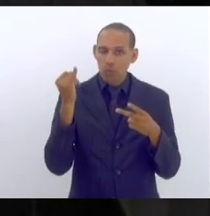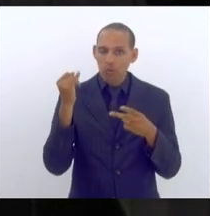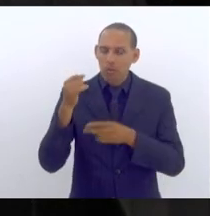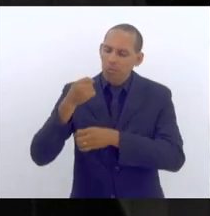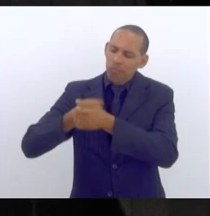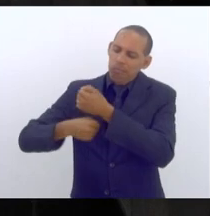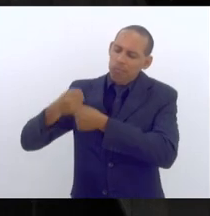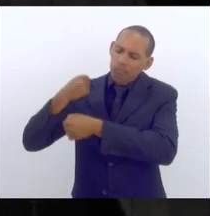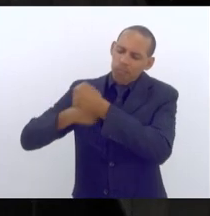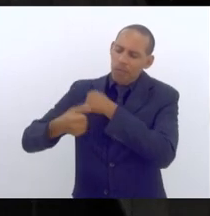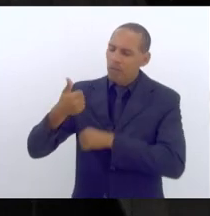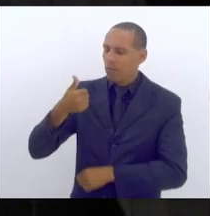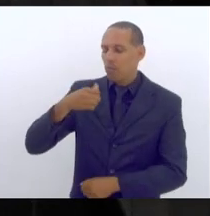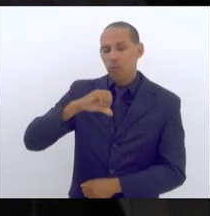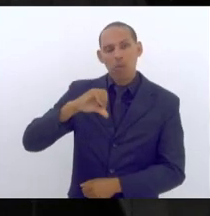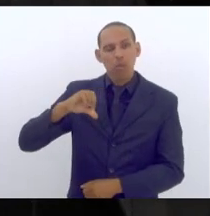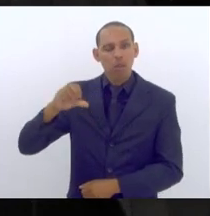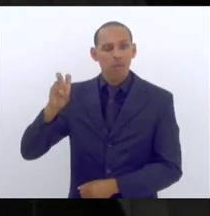1995